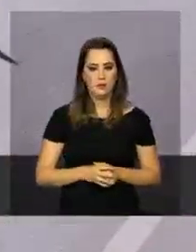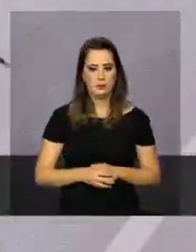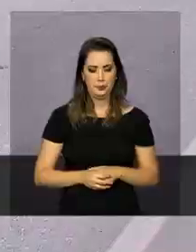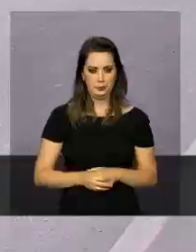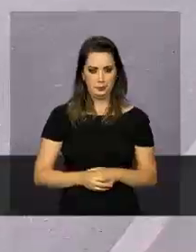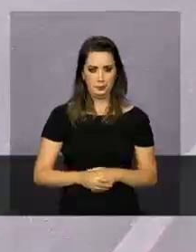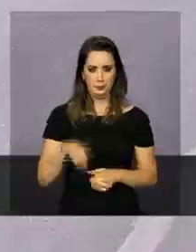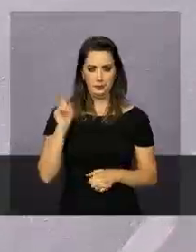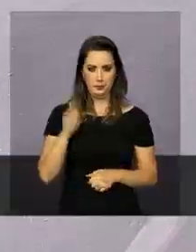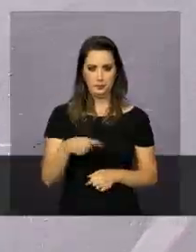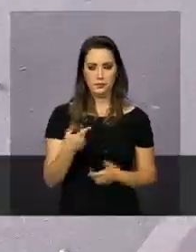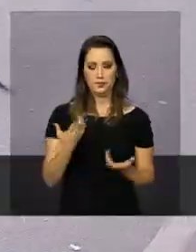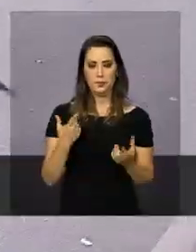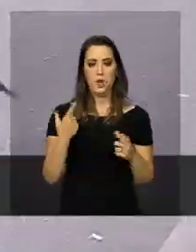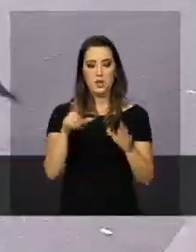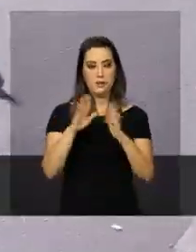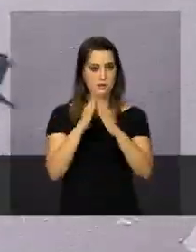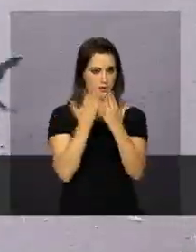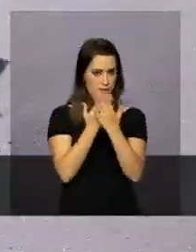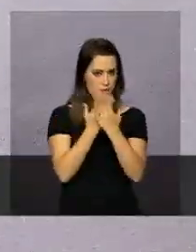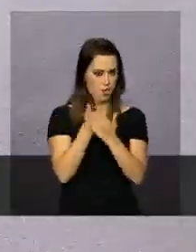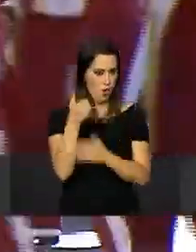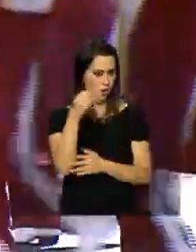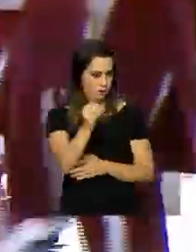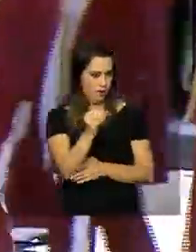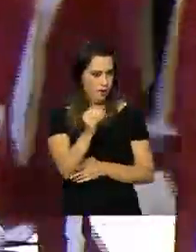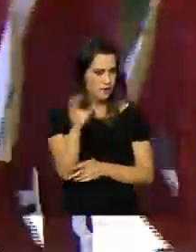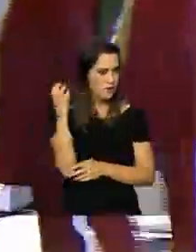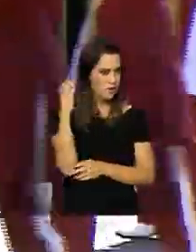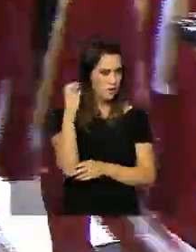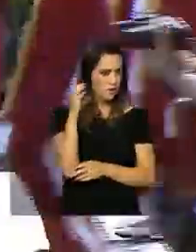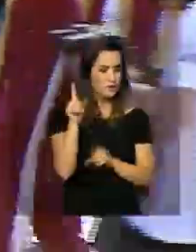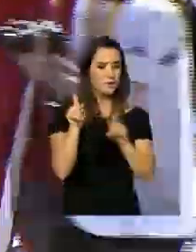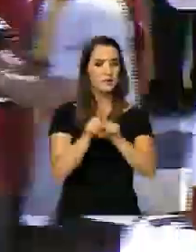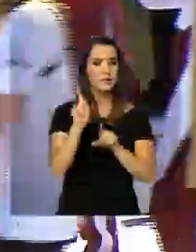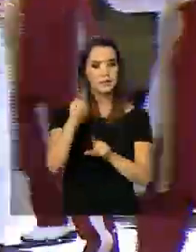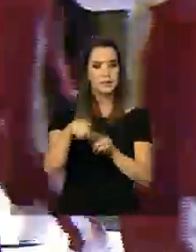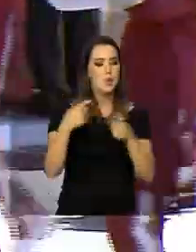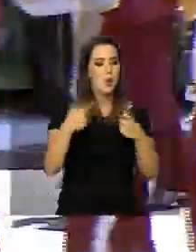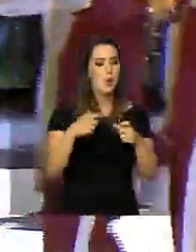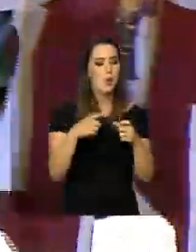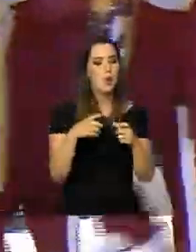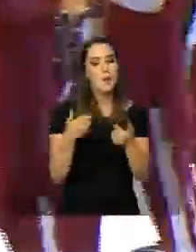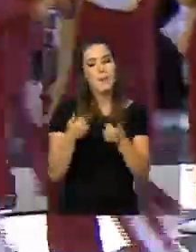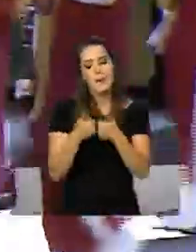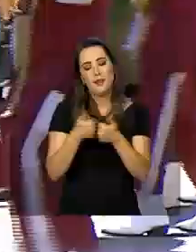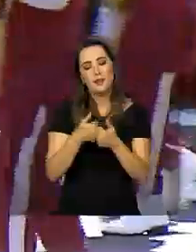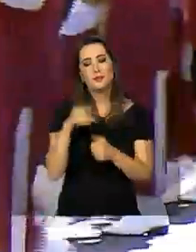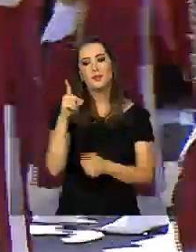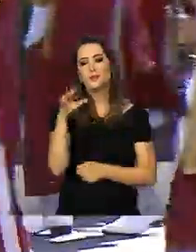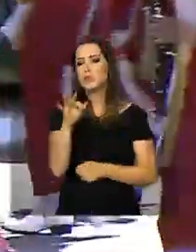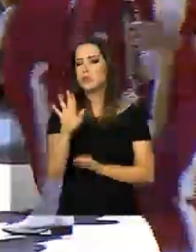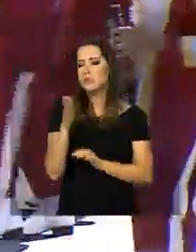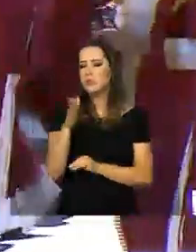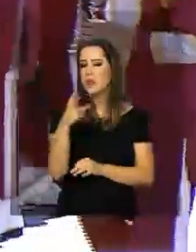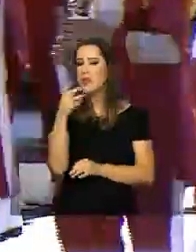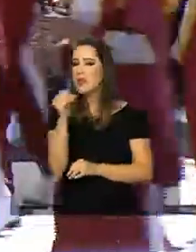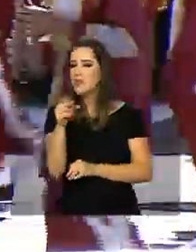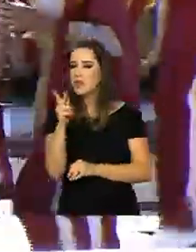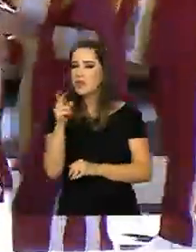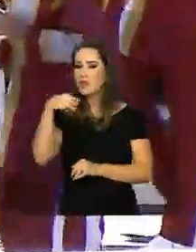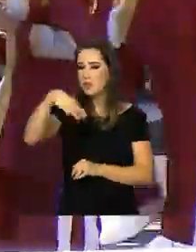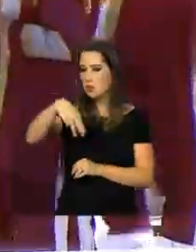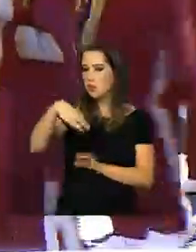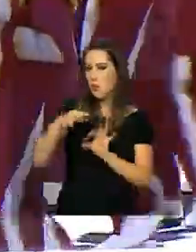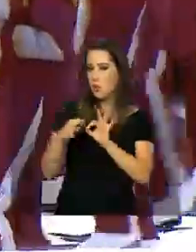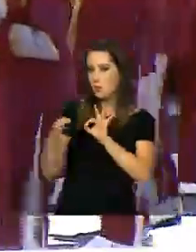Então esse é o Centro de Ensino Fundamental 10 de Ceilândia, que é uma das regiões aqui do Distrito Federal, localizado a mais ou menos 30 quilômetros,